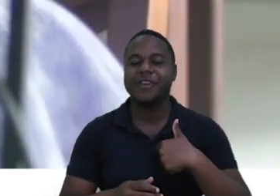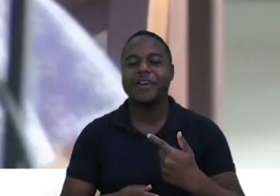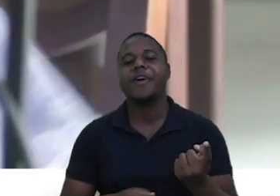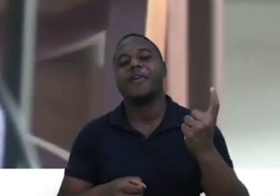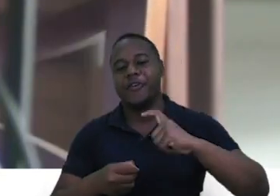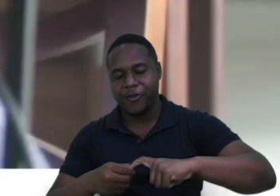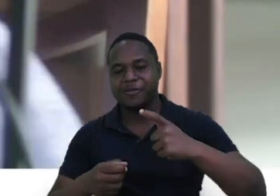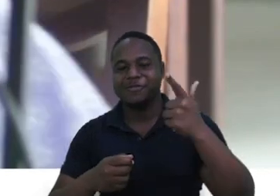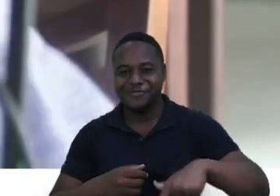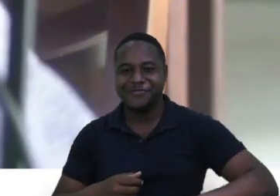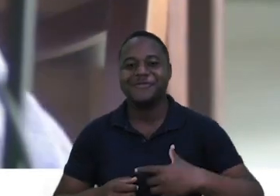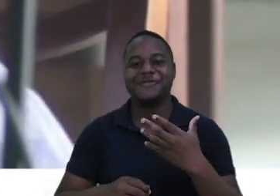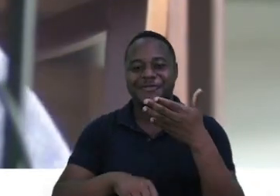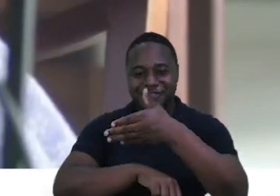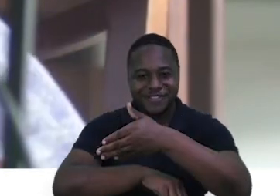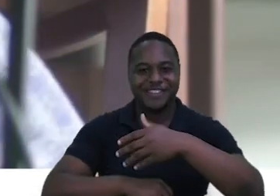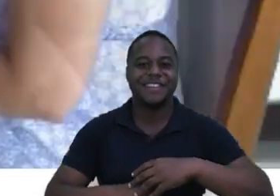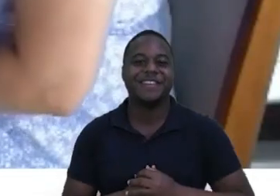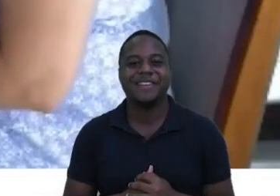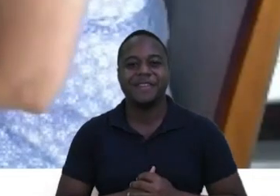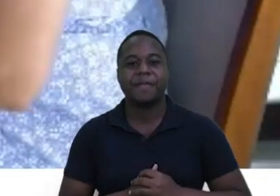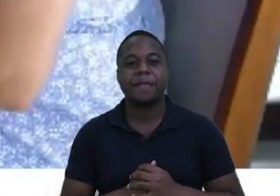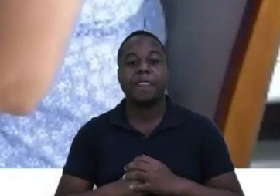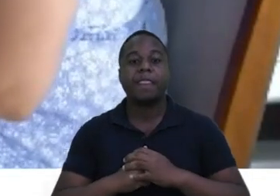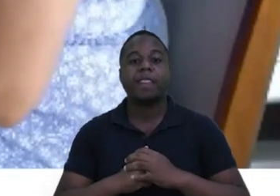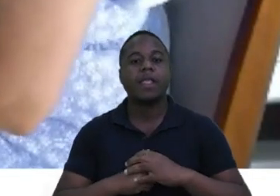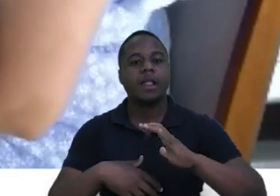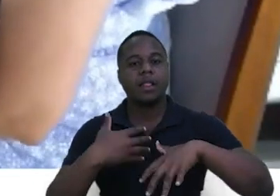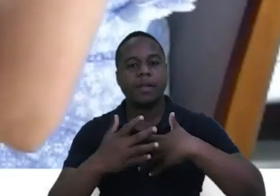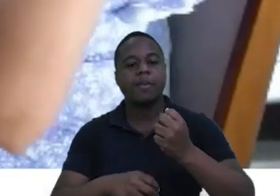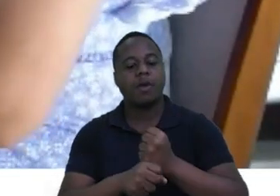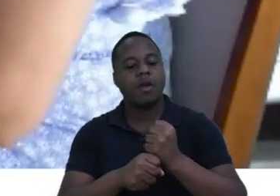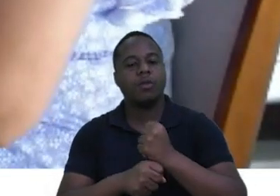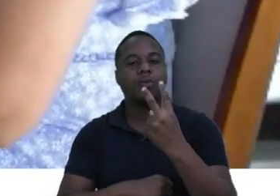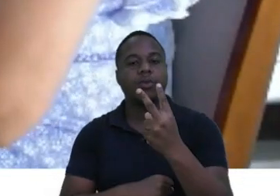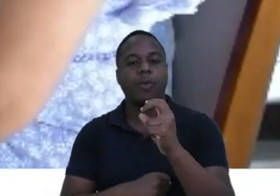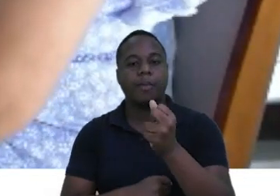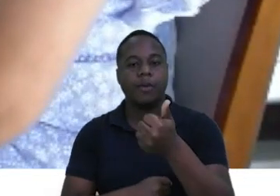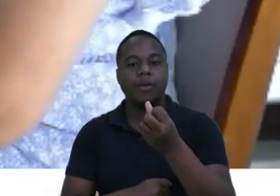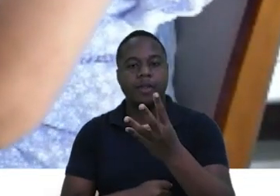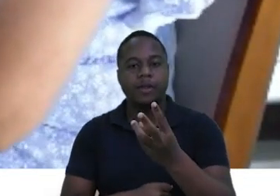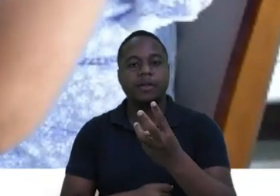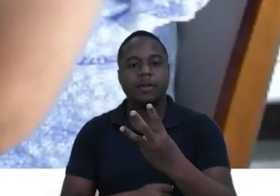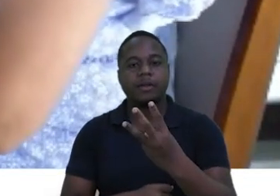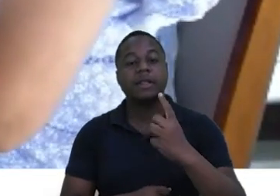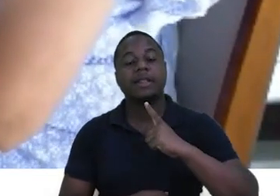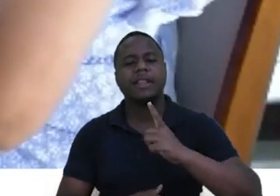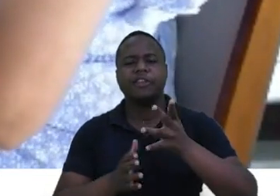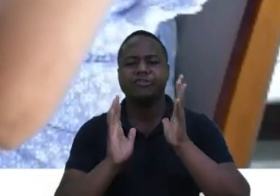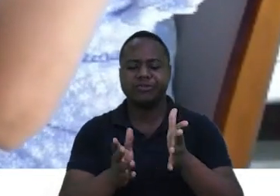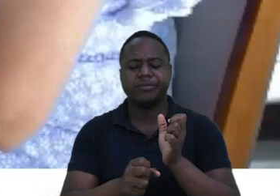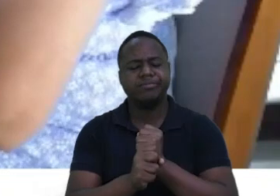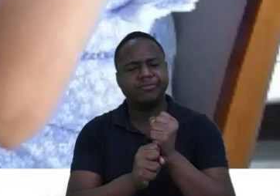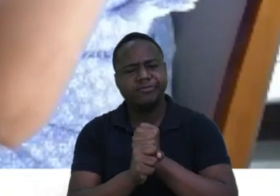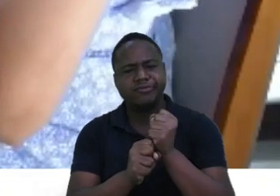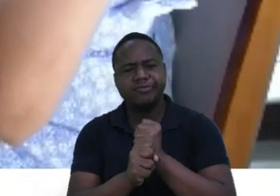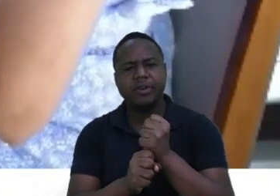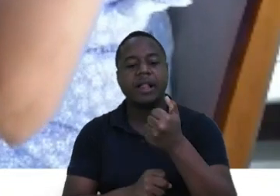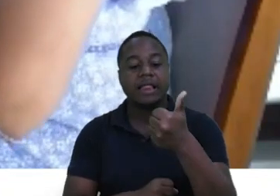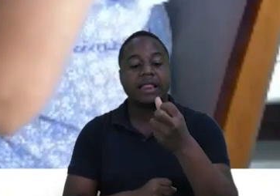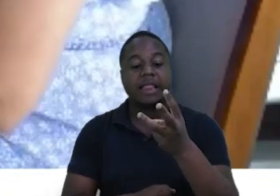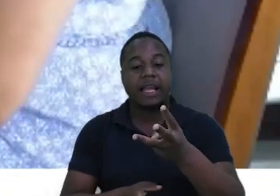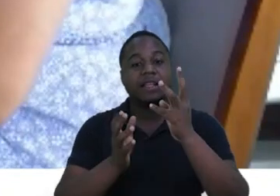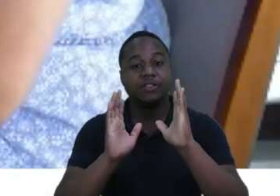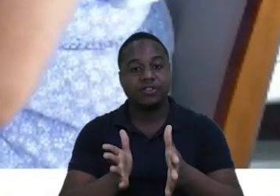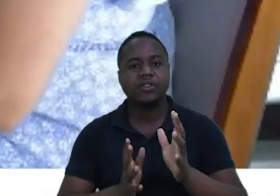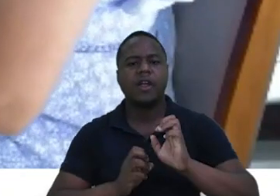vale lembrar. Foi fundada em 2013. Então, são 13 anos aí, né, Márdio, acumulado de